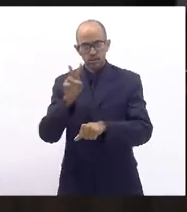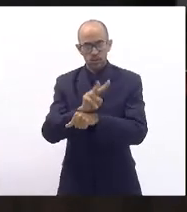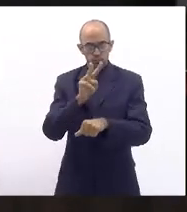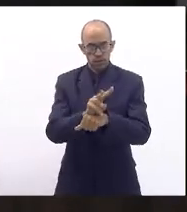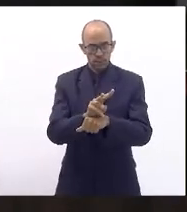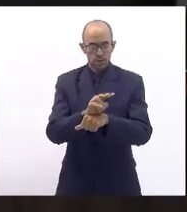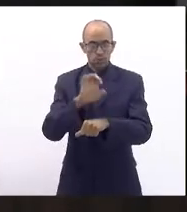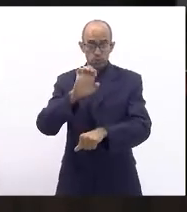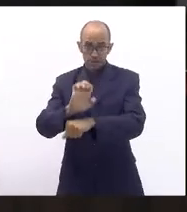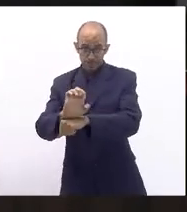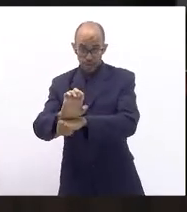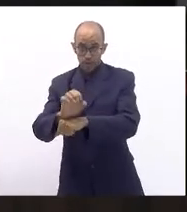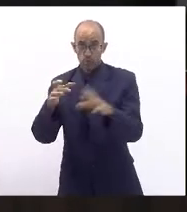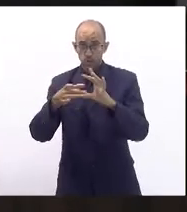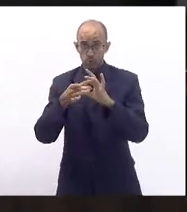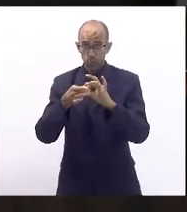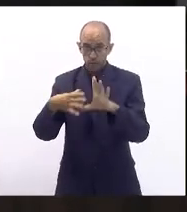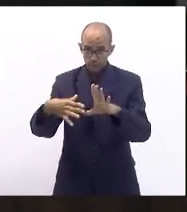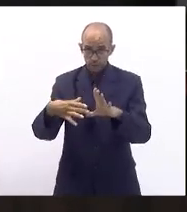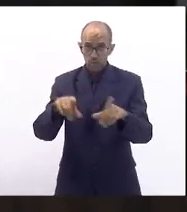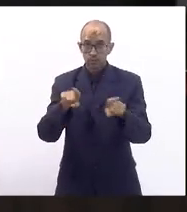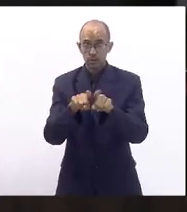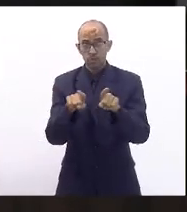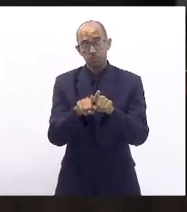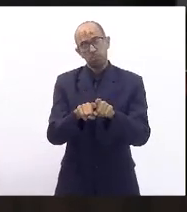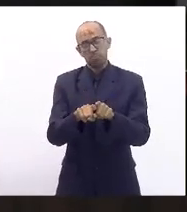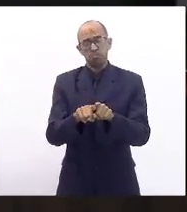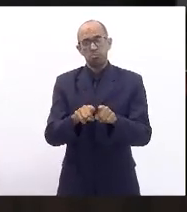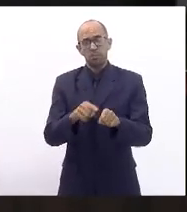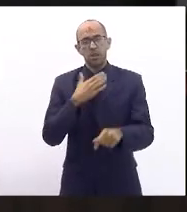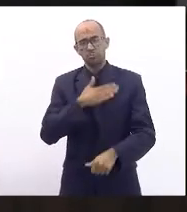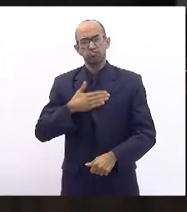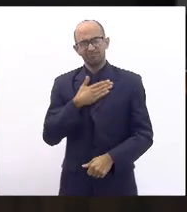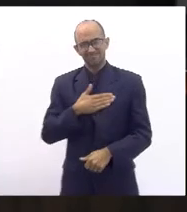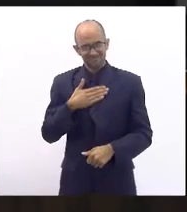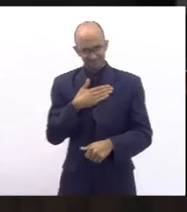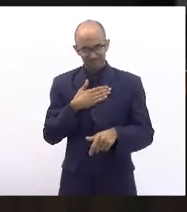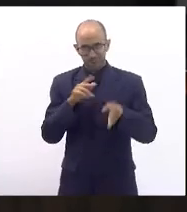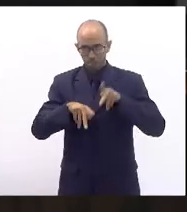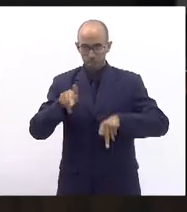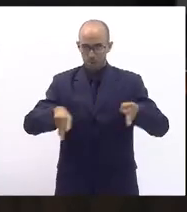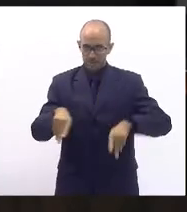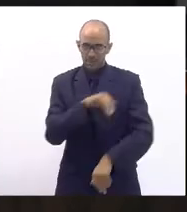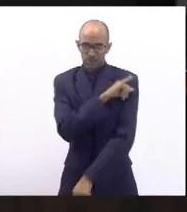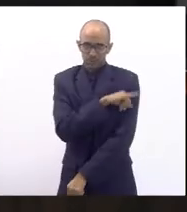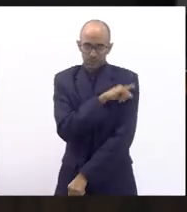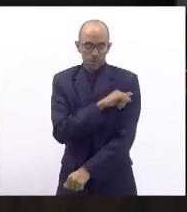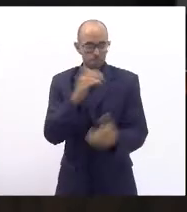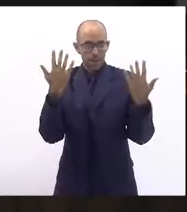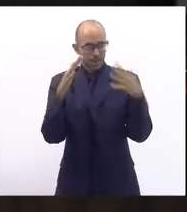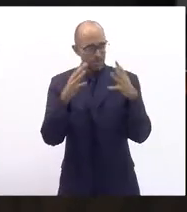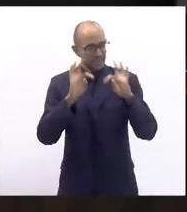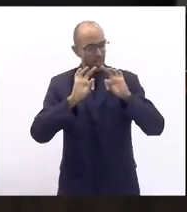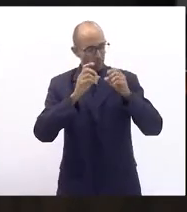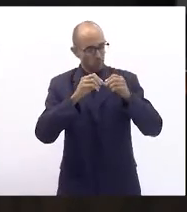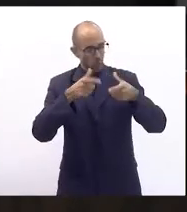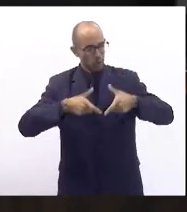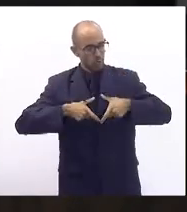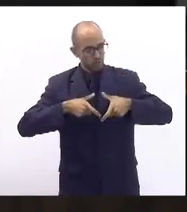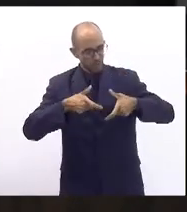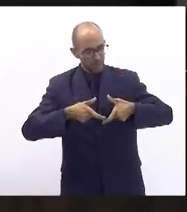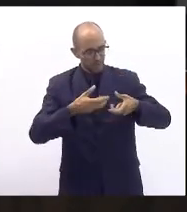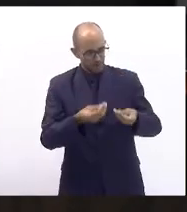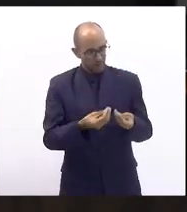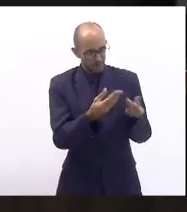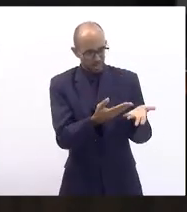Estado da democracia e principalmente do bem-estar da população Fluminense Parabéns a todos homenageados EA todos os integrantes das